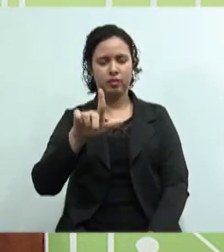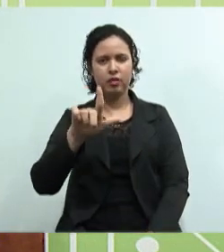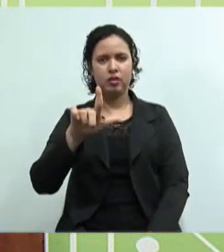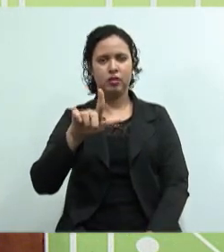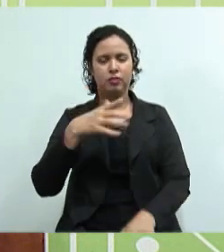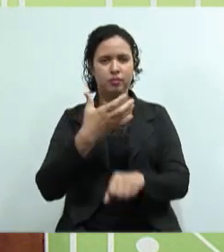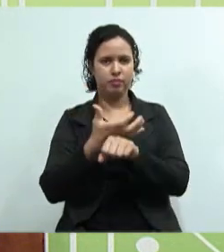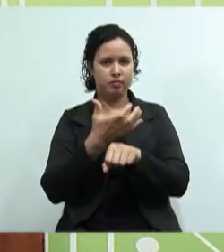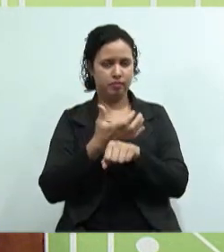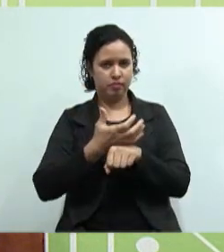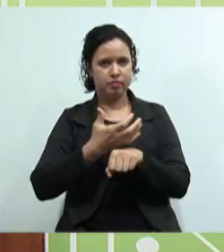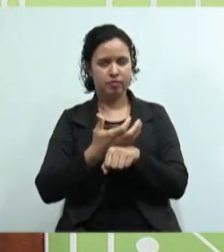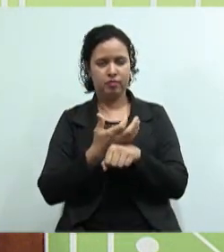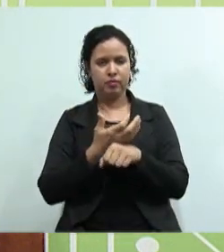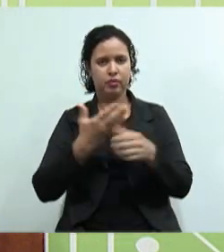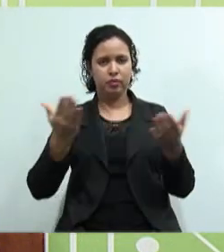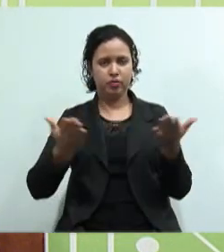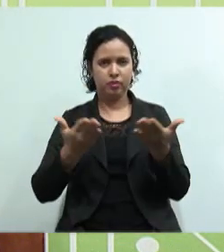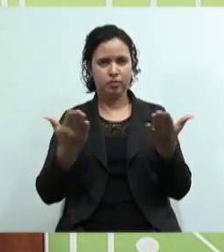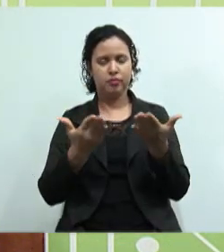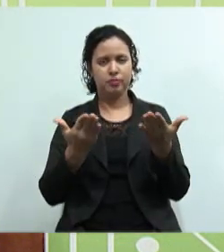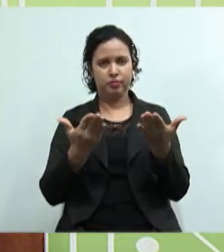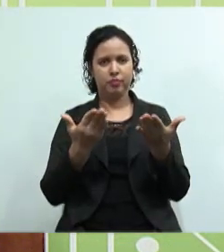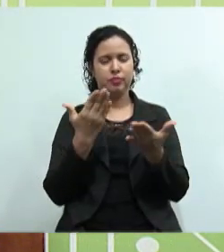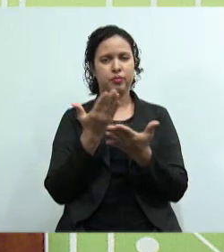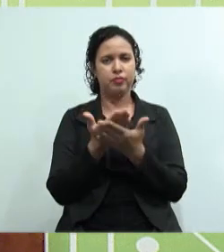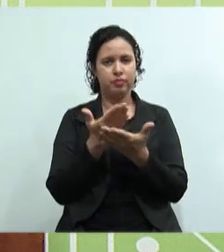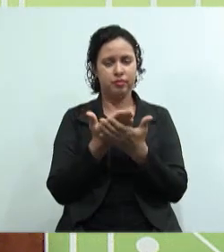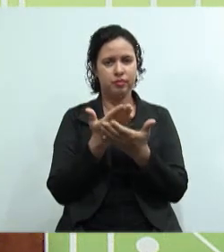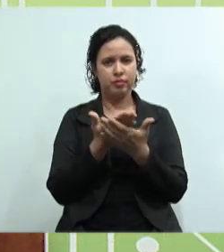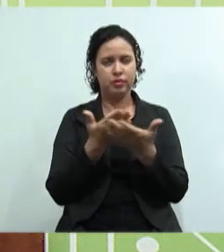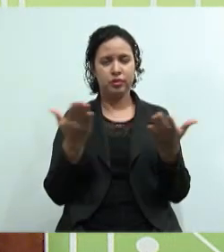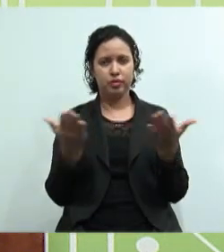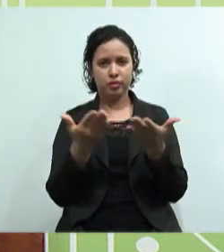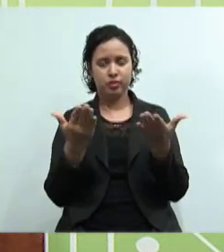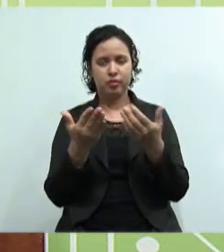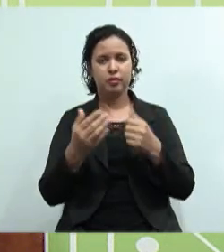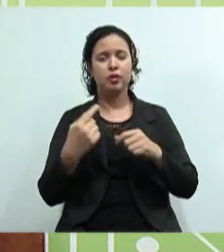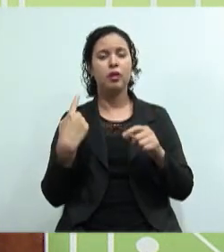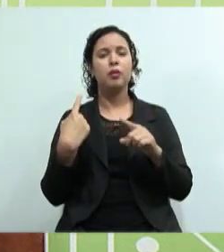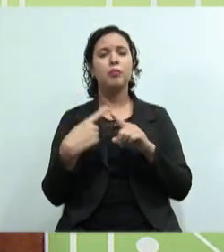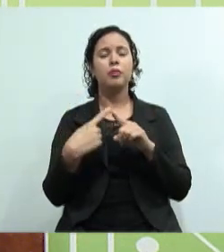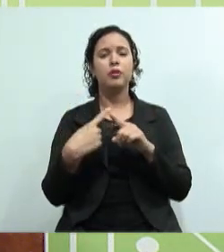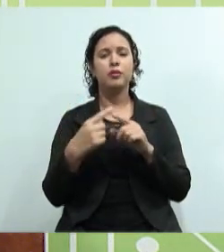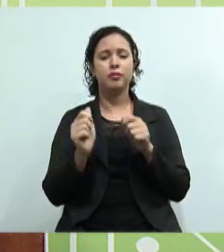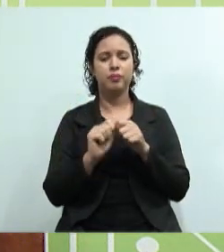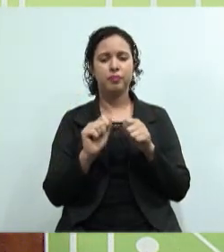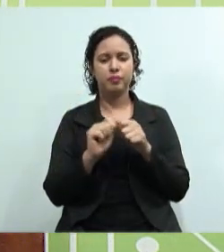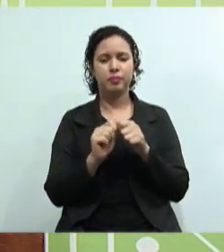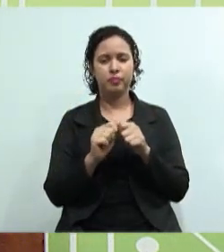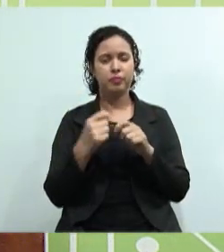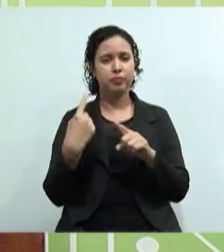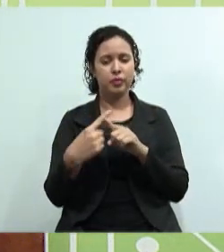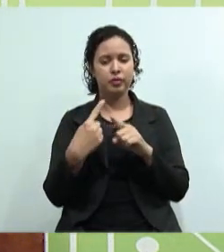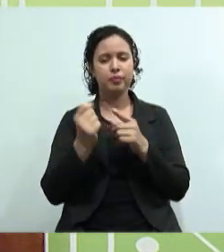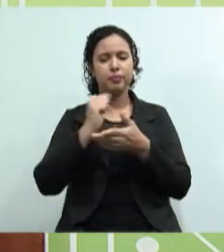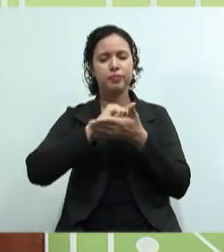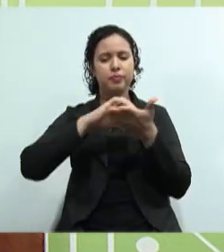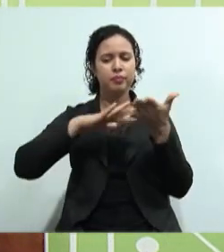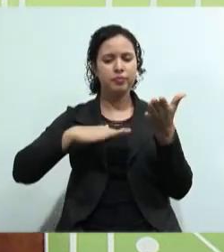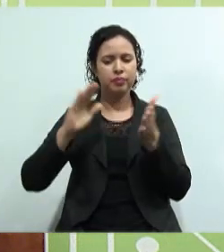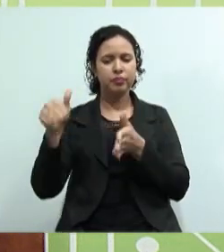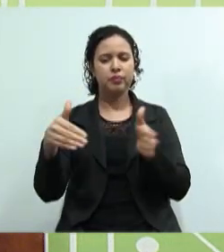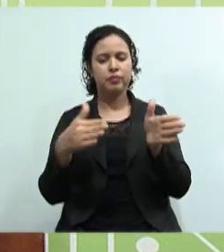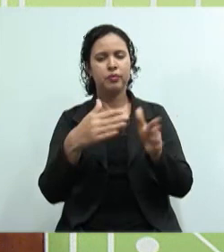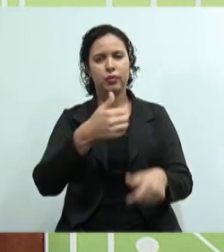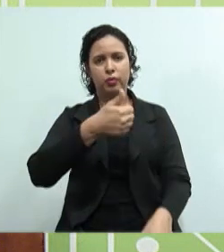da teleaula de hoje, da teleaula de hoje. Por que eu construí esse mapa mental? Porque a atividade de percurso